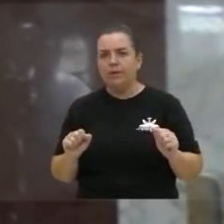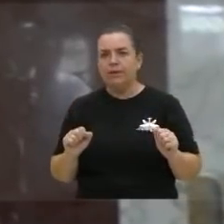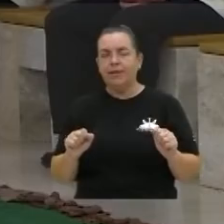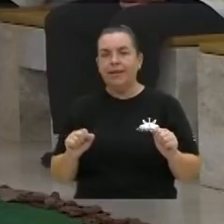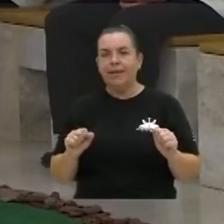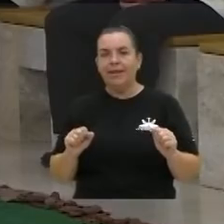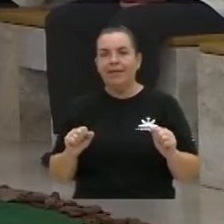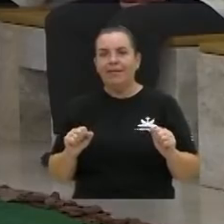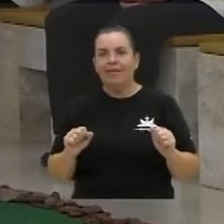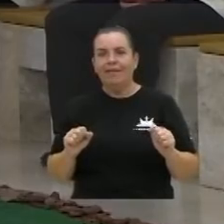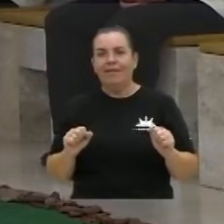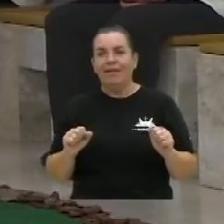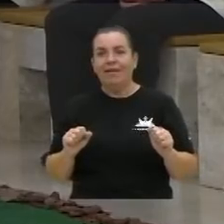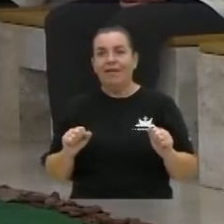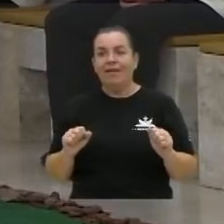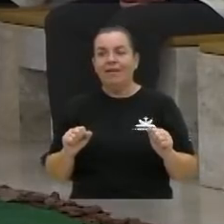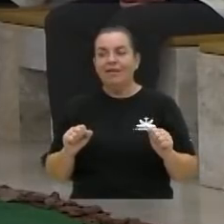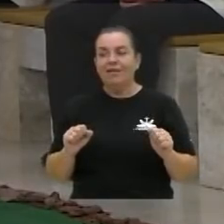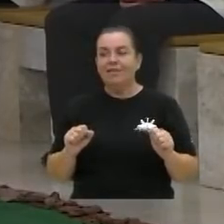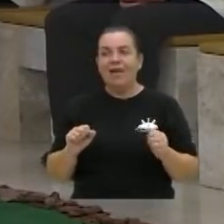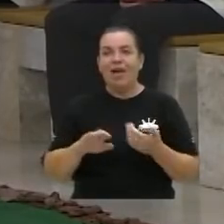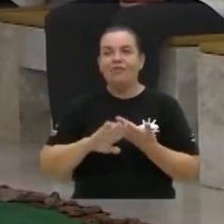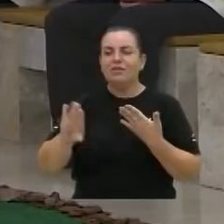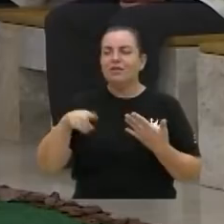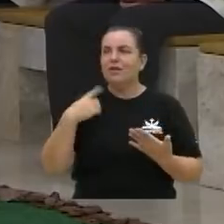Quem tem poder semelhante?